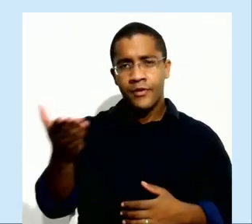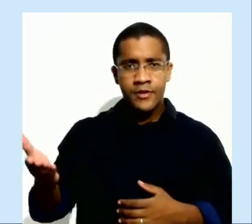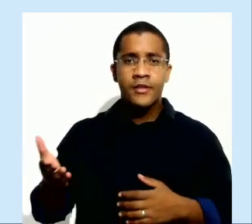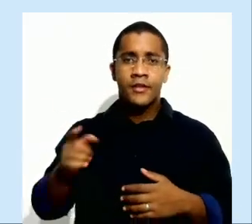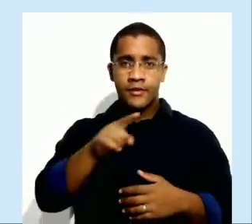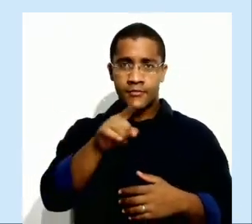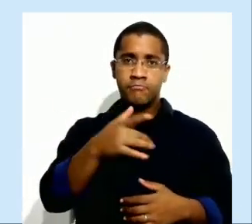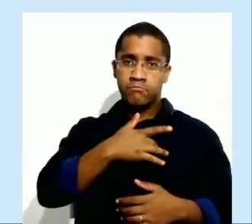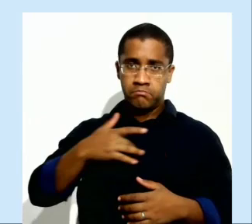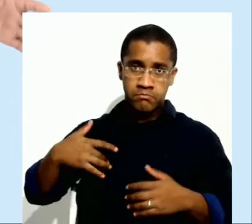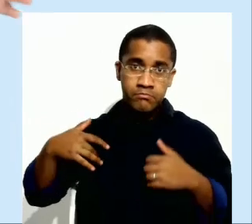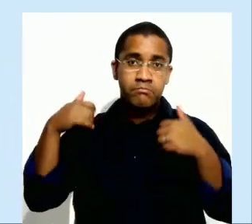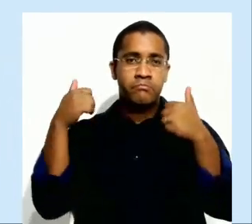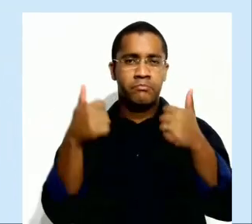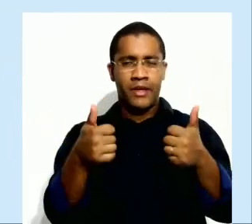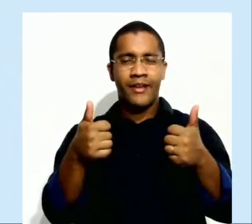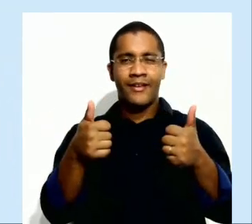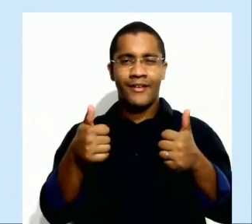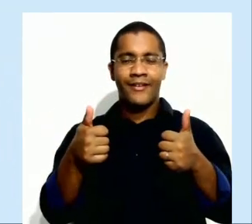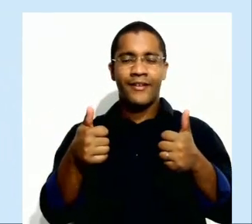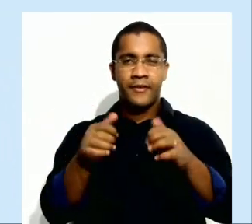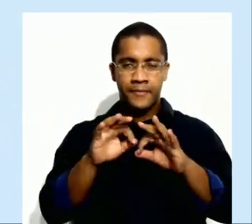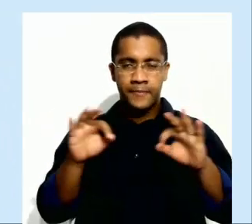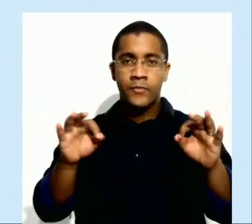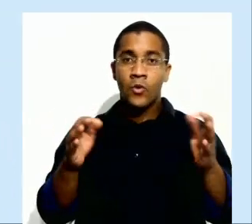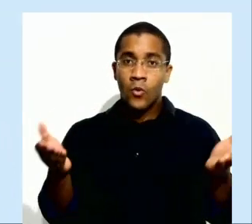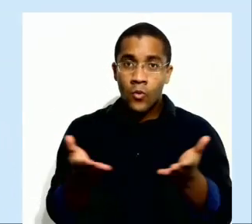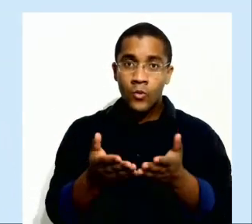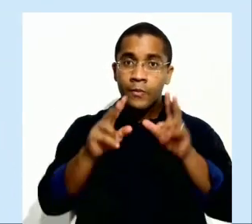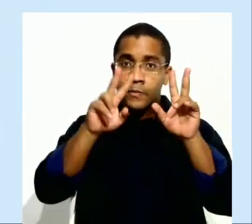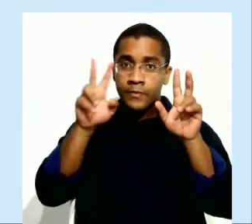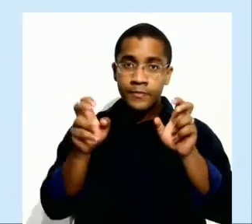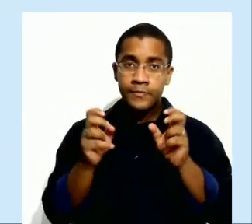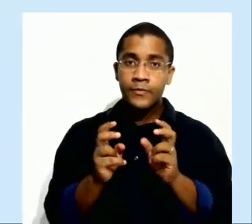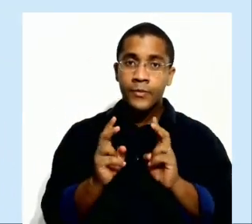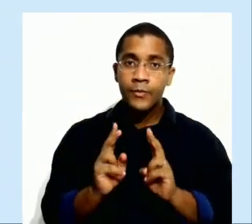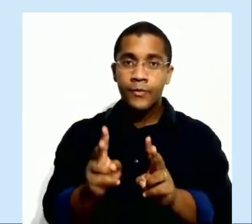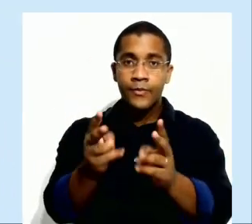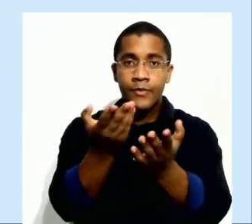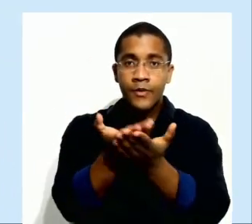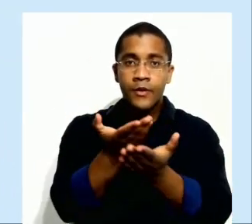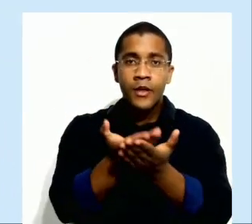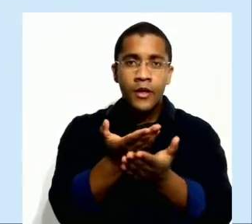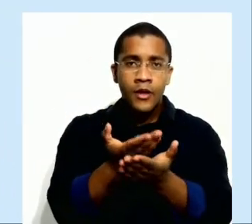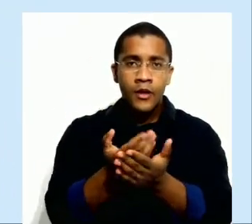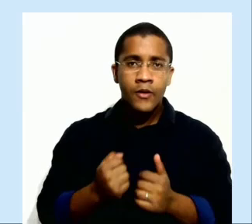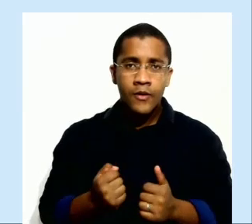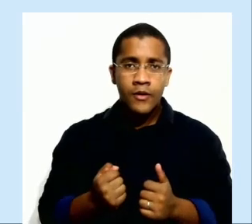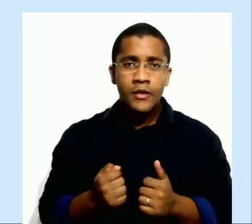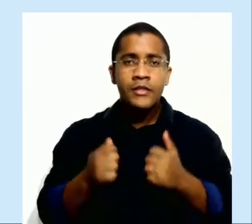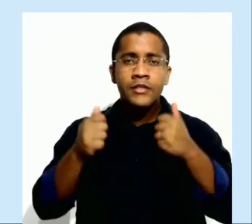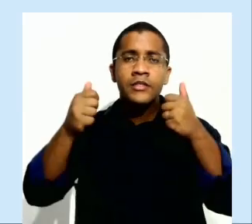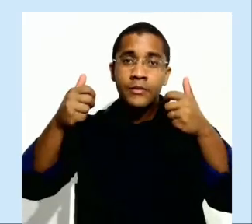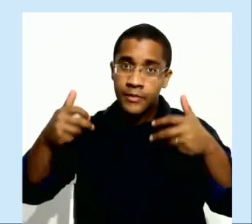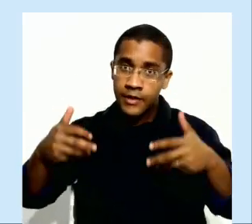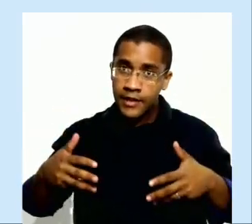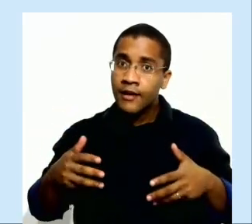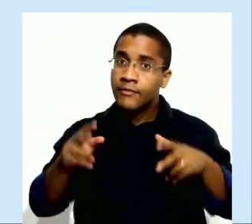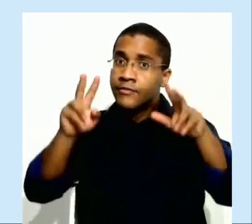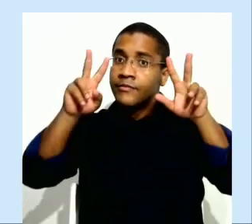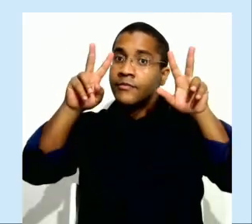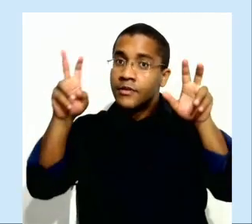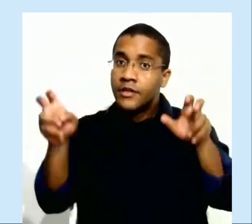e todas estejam bem, não é isso? Hoje nós vamos dar continuidade à nossa aula falando um